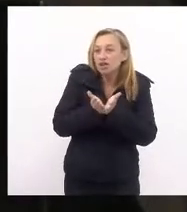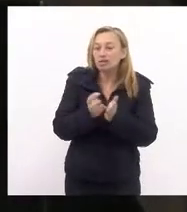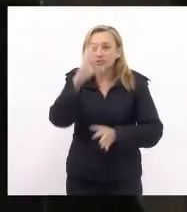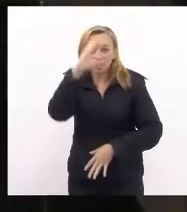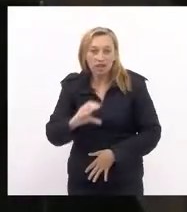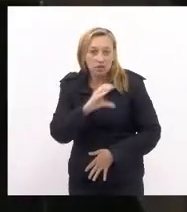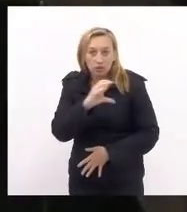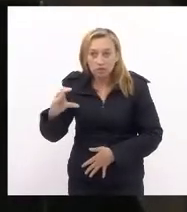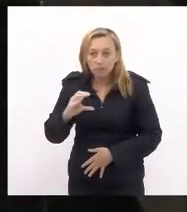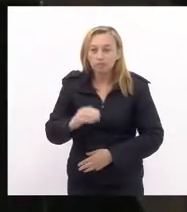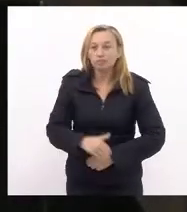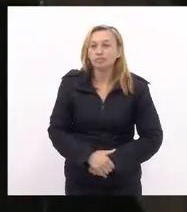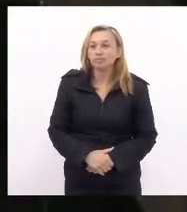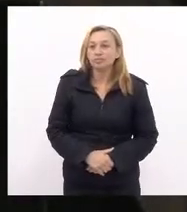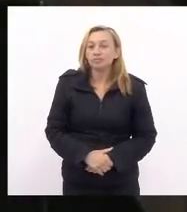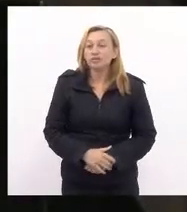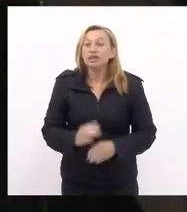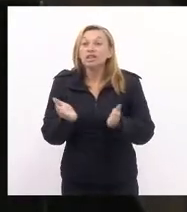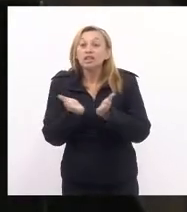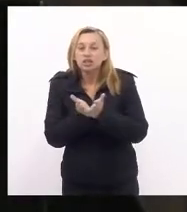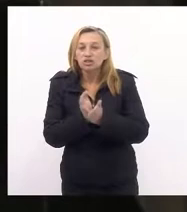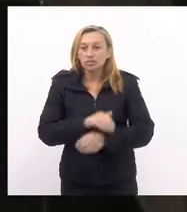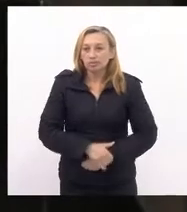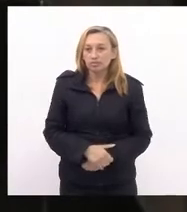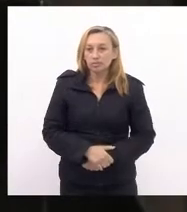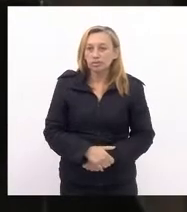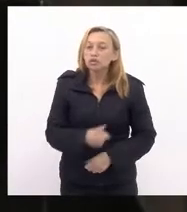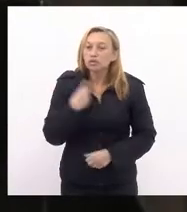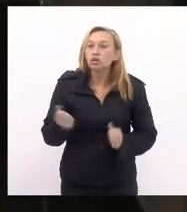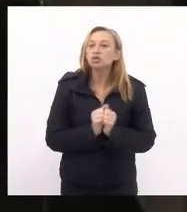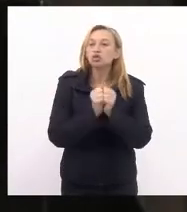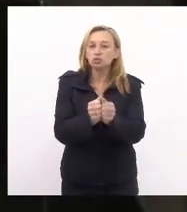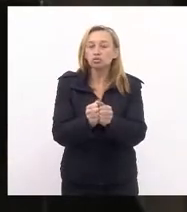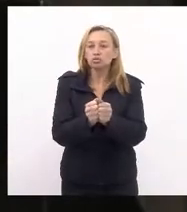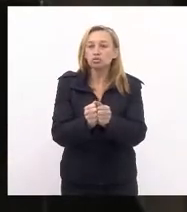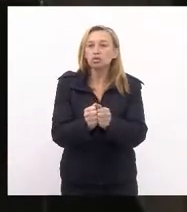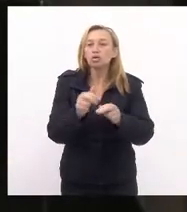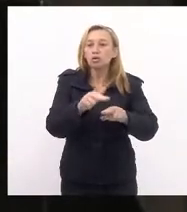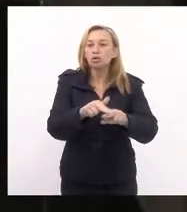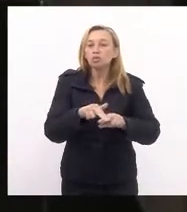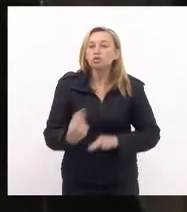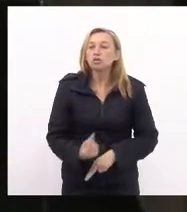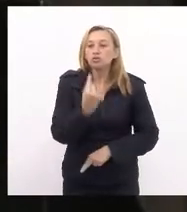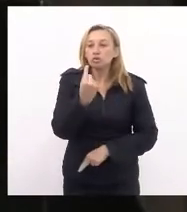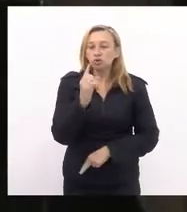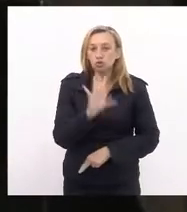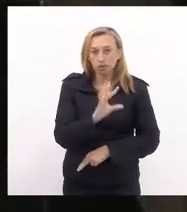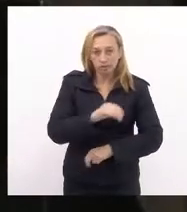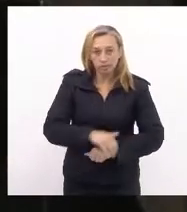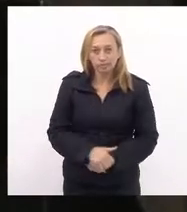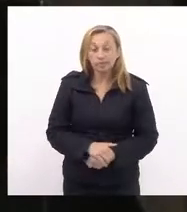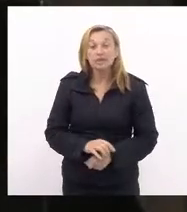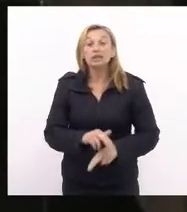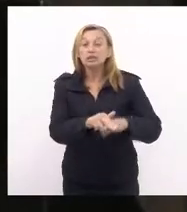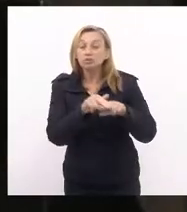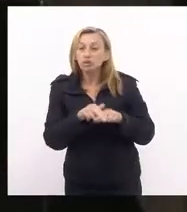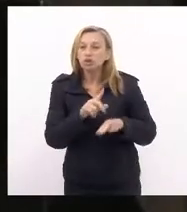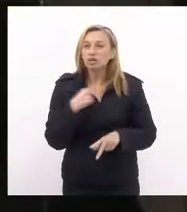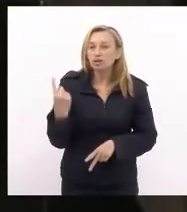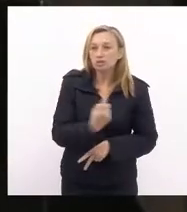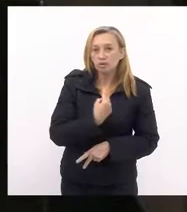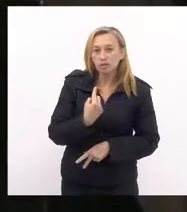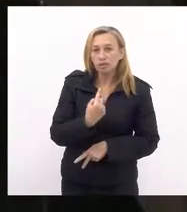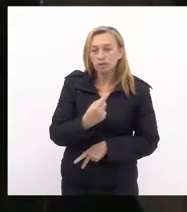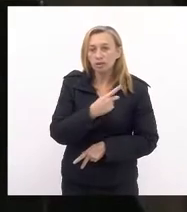católico, cristão, estamos juntos lutando pela uma causa. E essa causa, a nossa presidente,